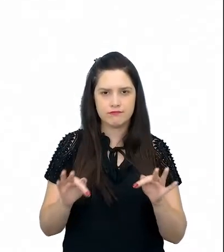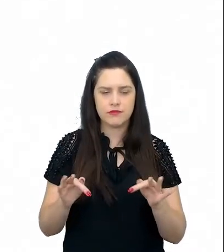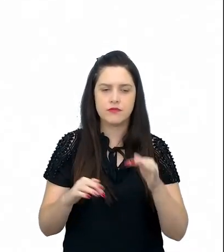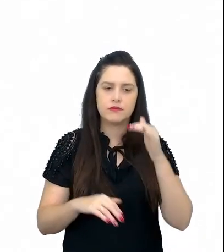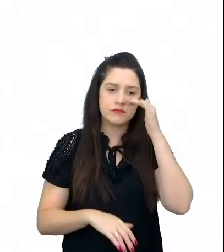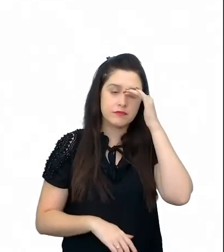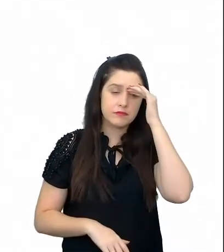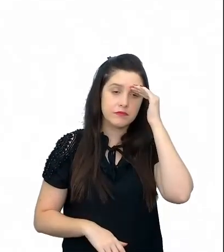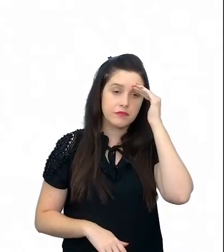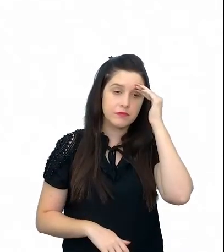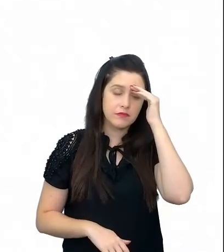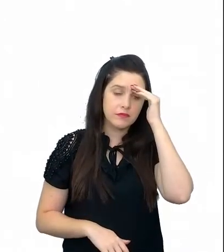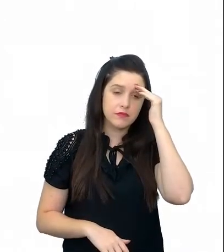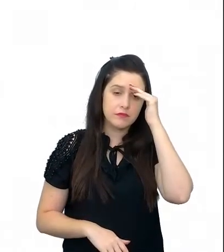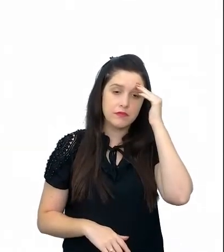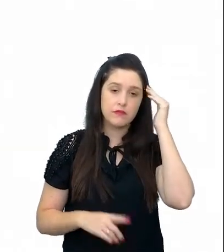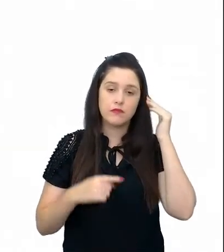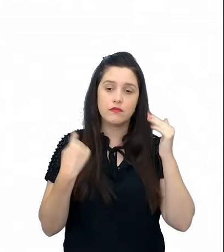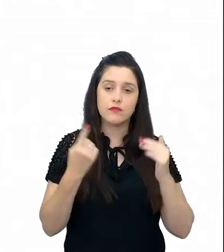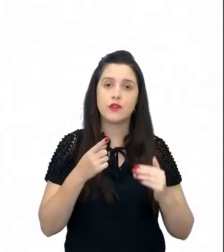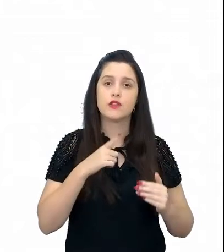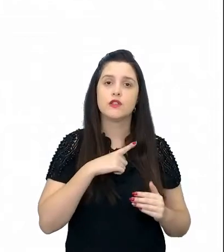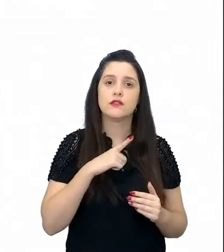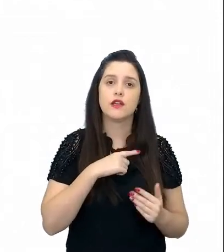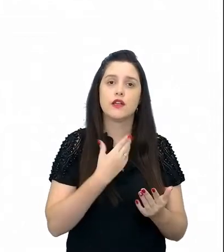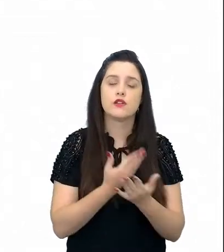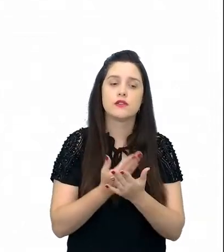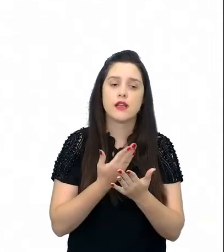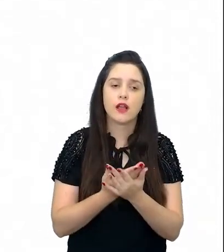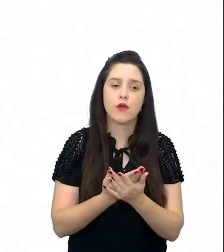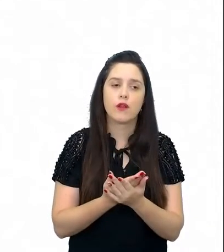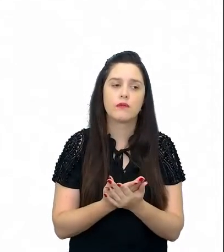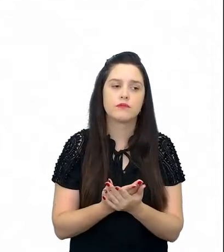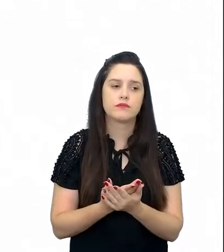e aí, professor, o que a gente tem nessas aulas?